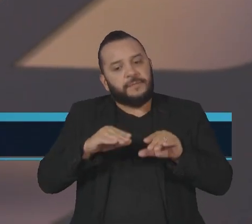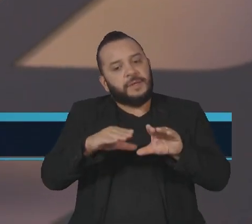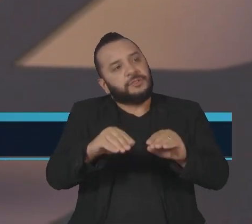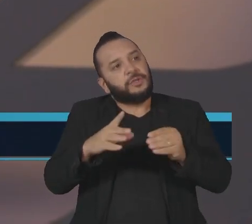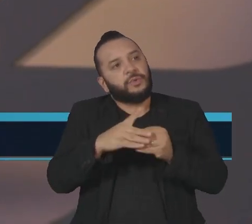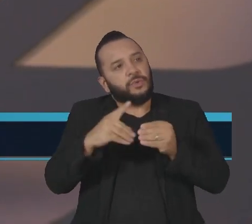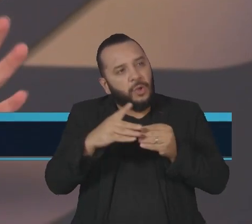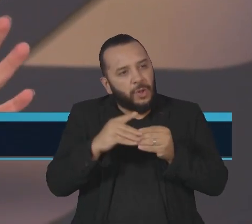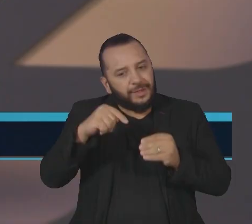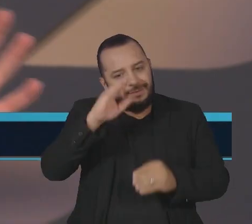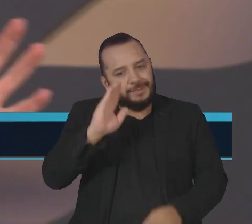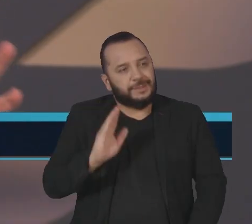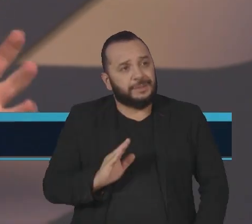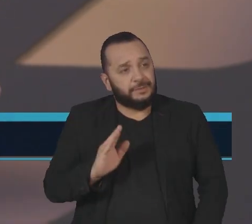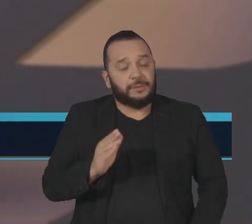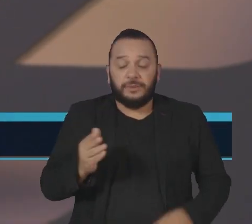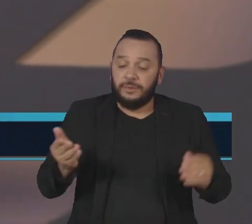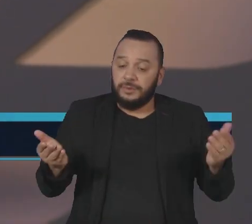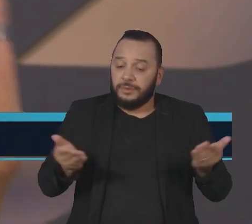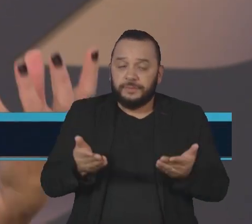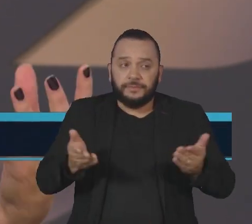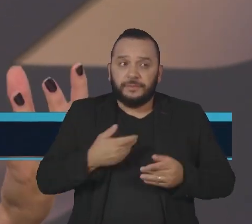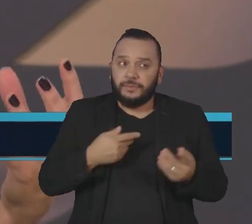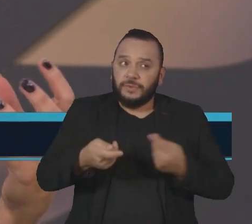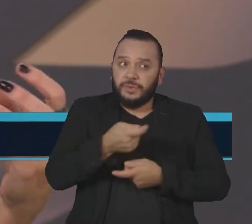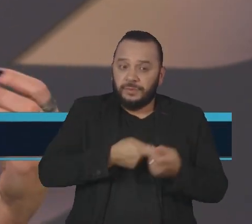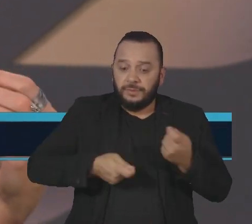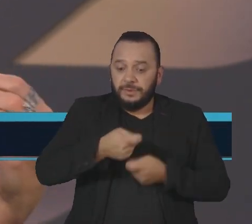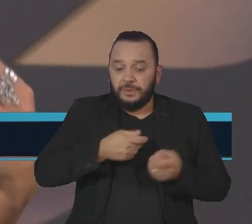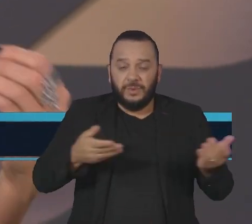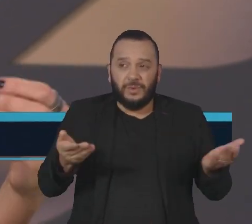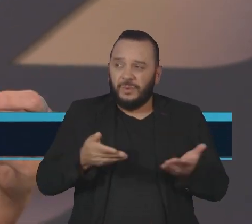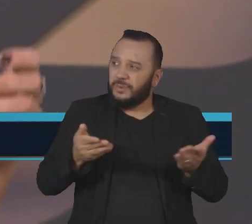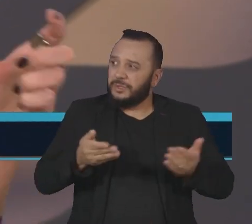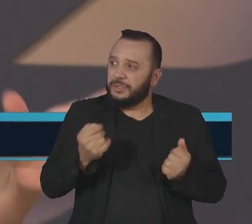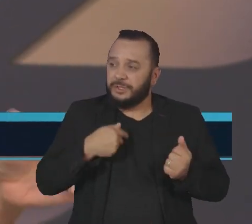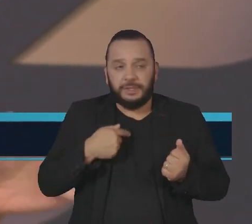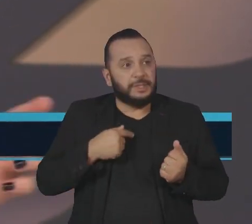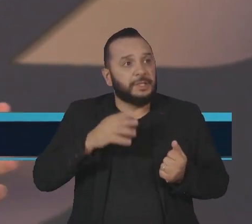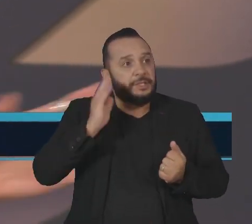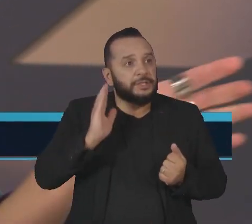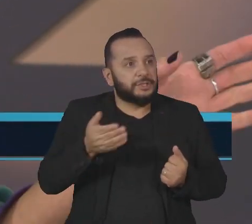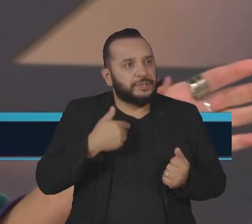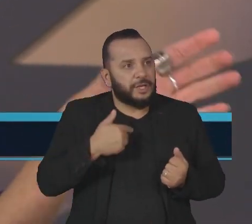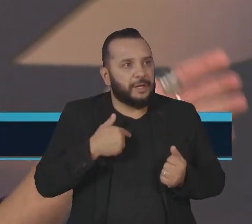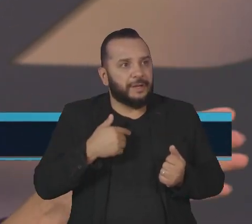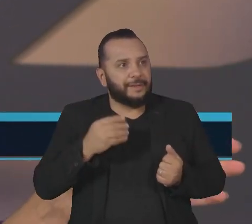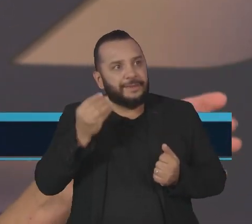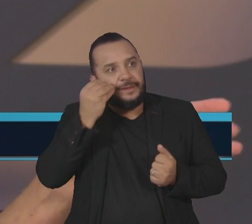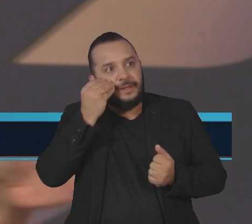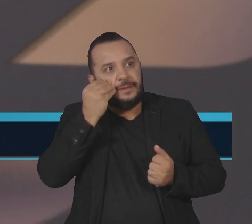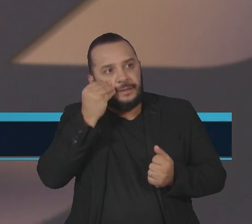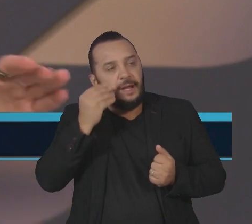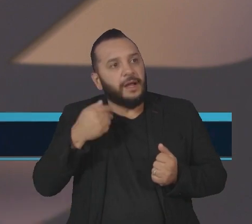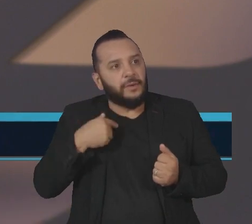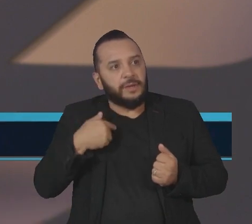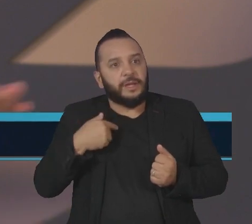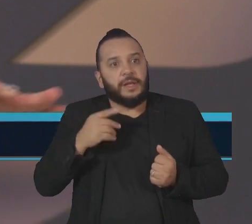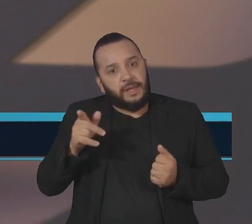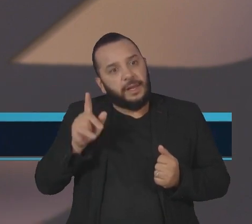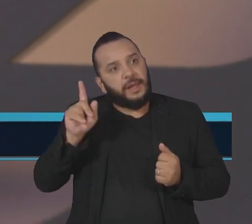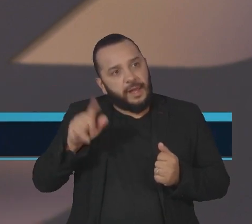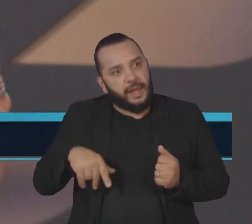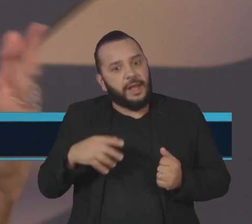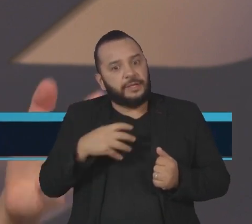cara que não, hoje, acho que um economista que não se insere nesse jeito. A gente hoje em dia é muito rápido em rotular e tentar procurar os extremos. E ele estava